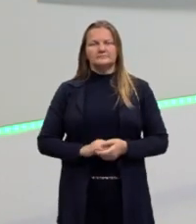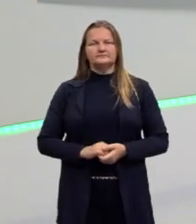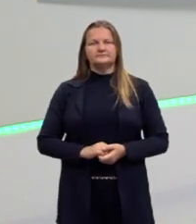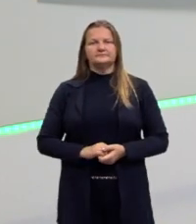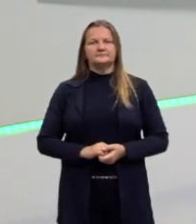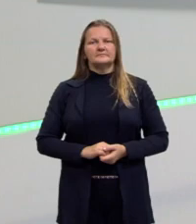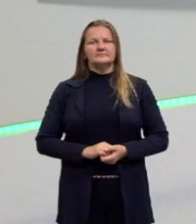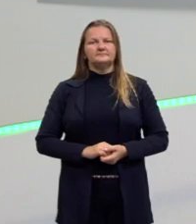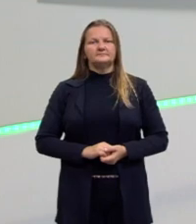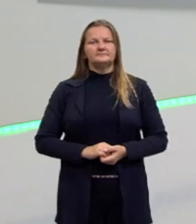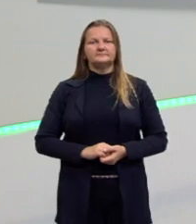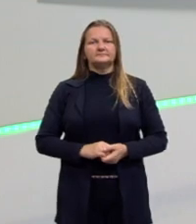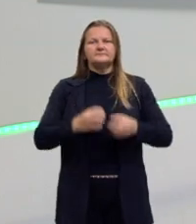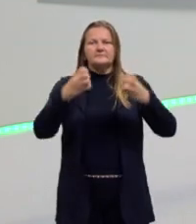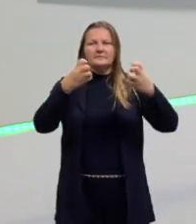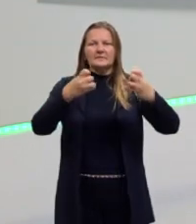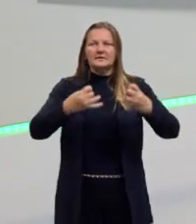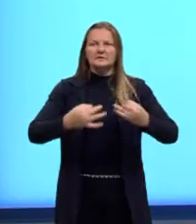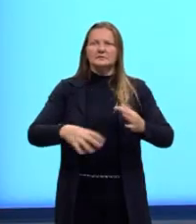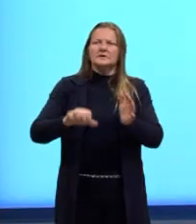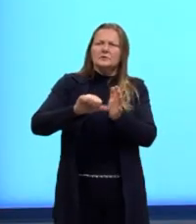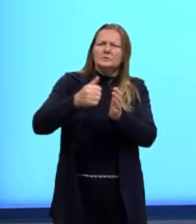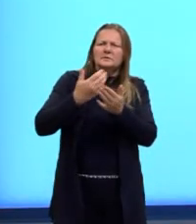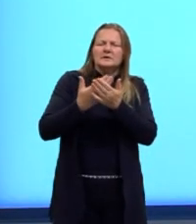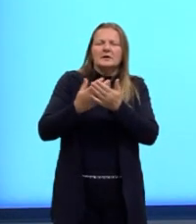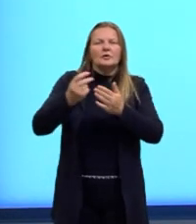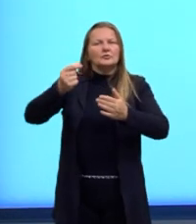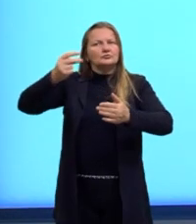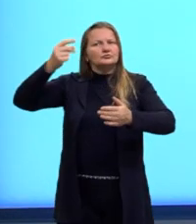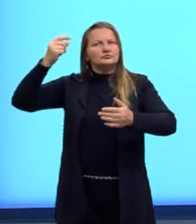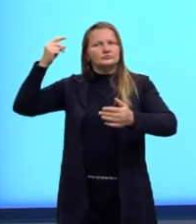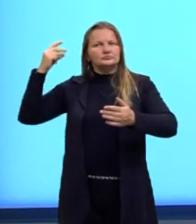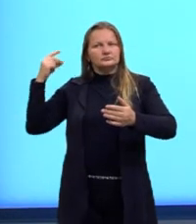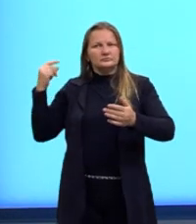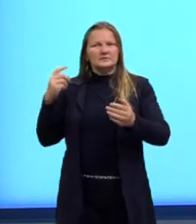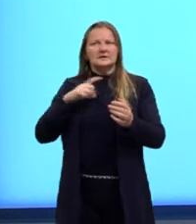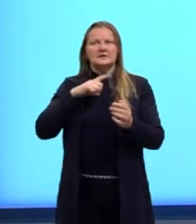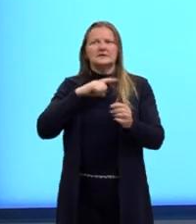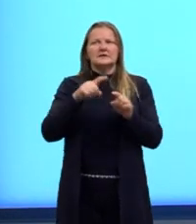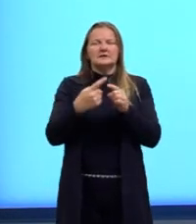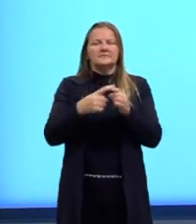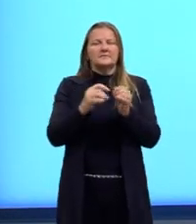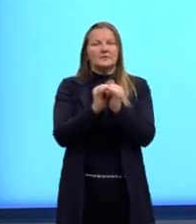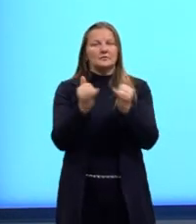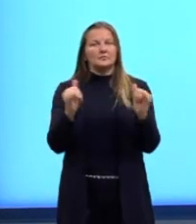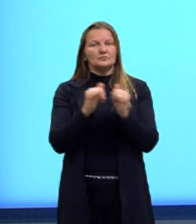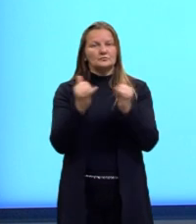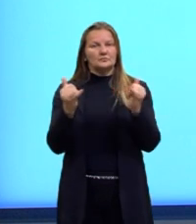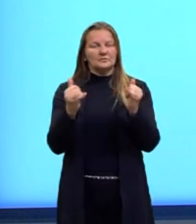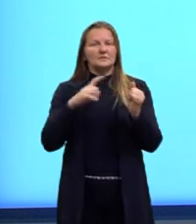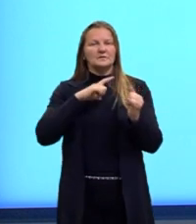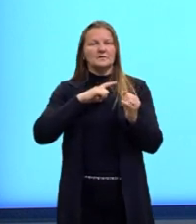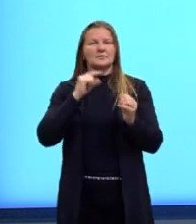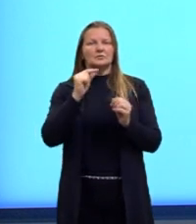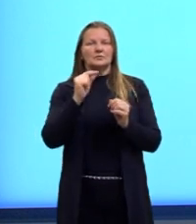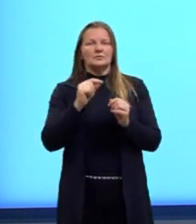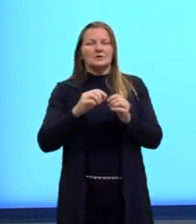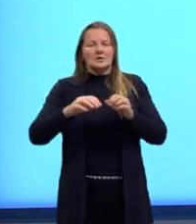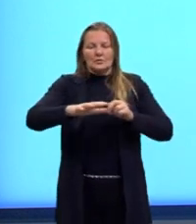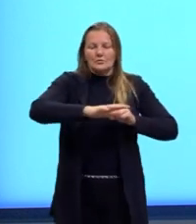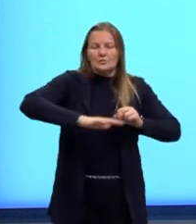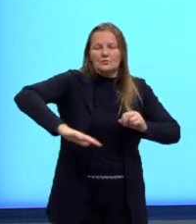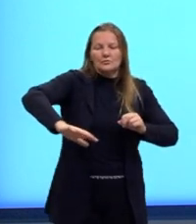Bom, então a gente já falou, né, nas nossas primeiras aulas, então, que quando a gente tem uma carga elétrica, ela vai gerar